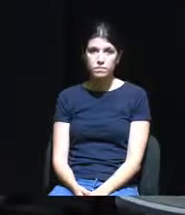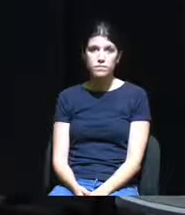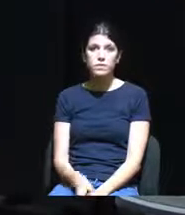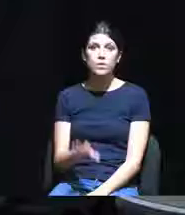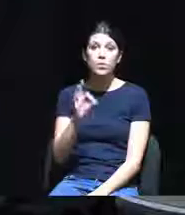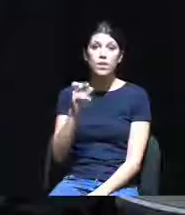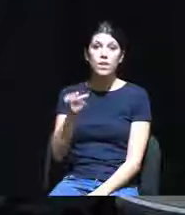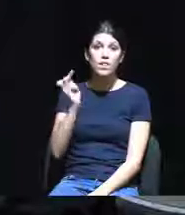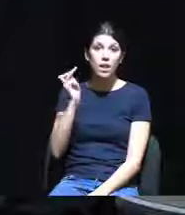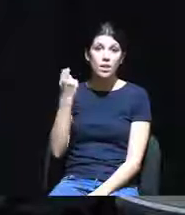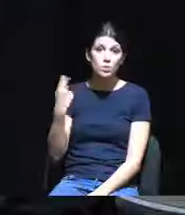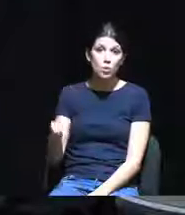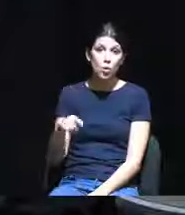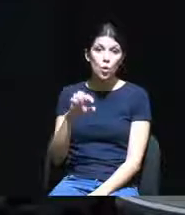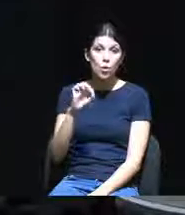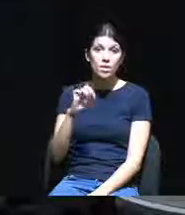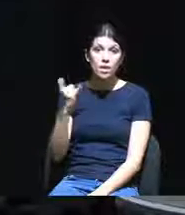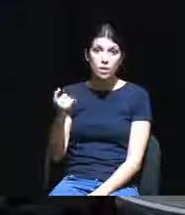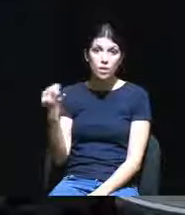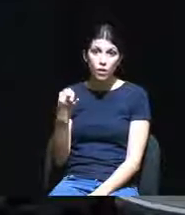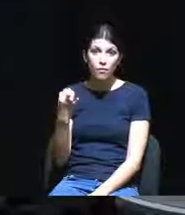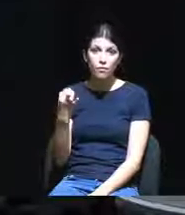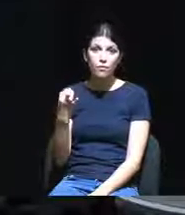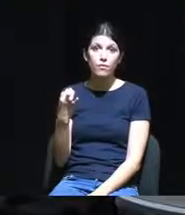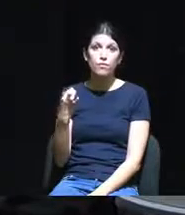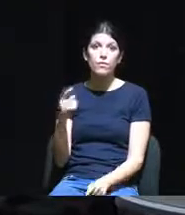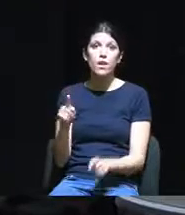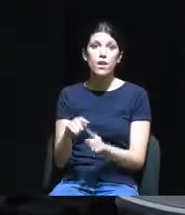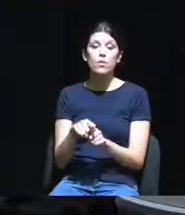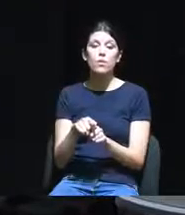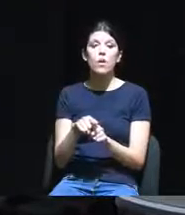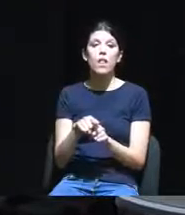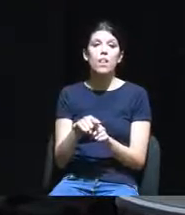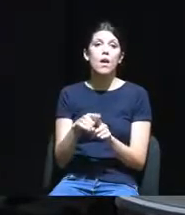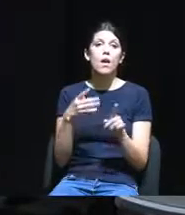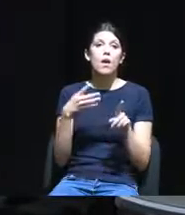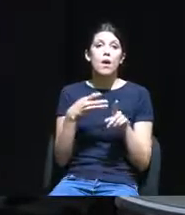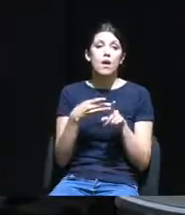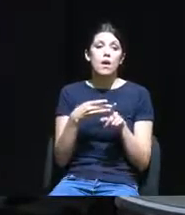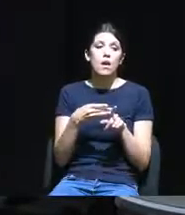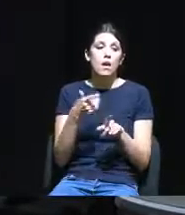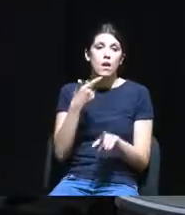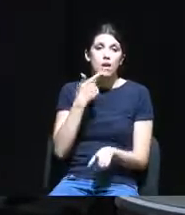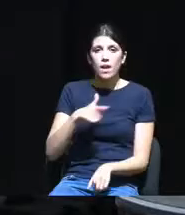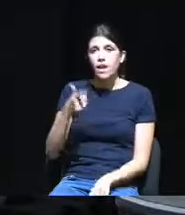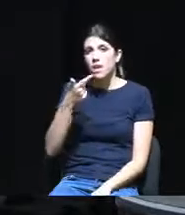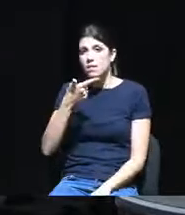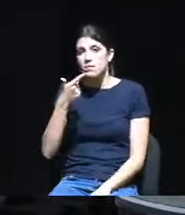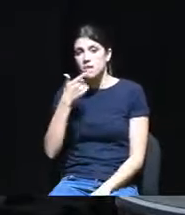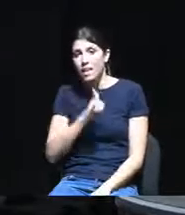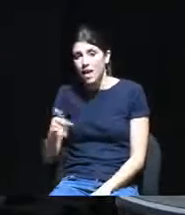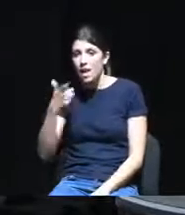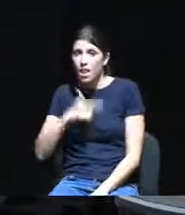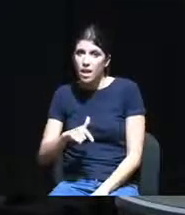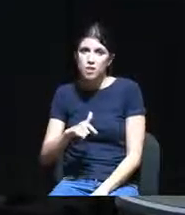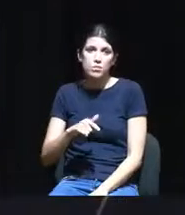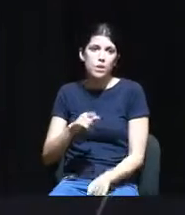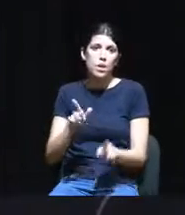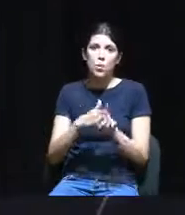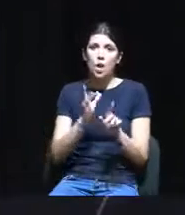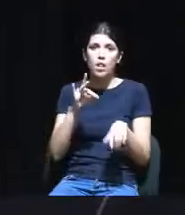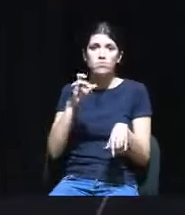Foi apenas há 40 anos, em 82, que aconteceu a despenalização da homossexualidade em Portugal. Apenas há 40 anos. Só